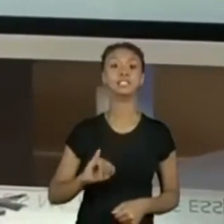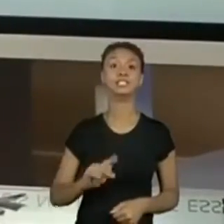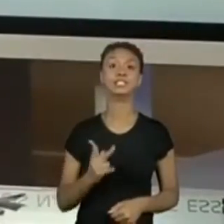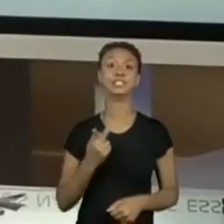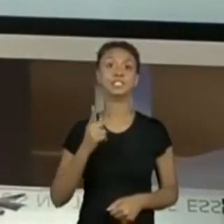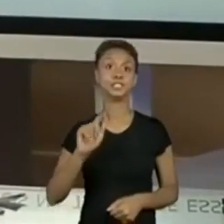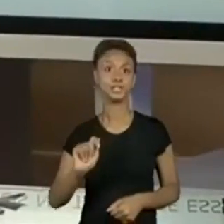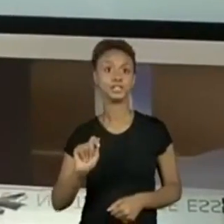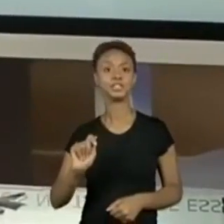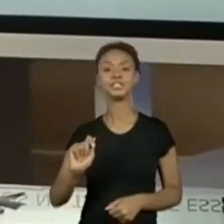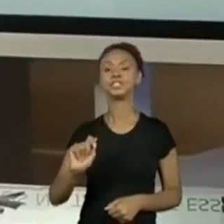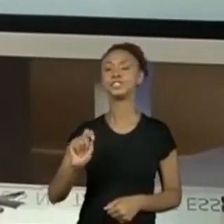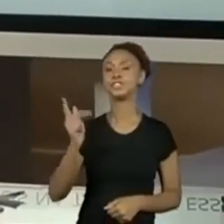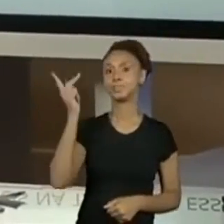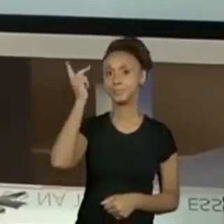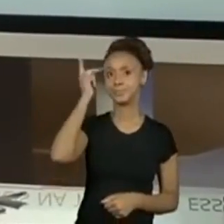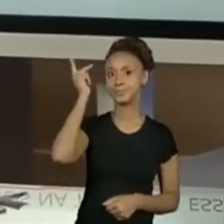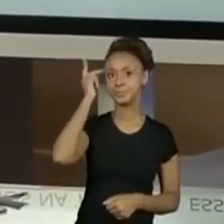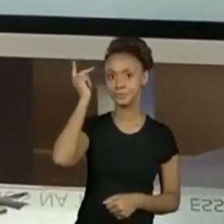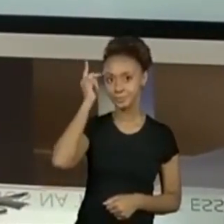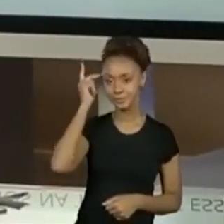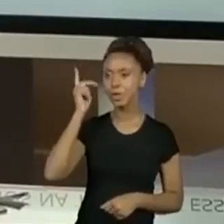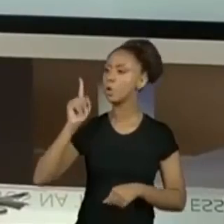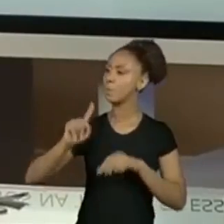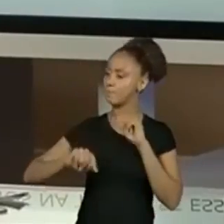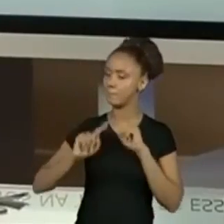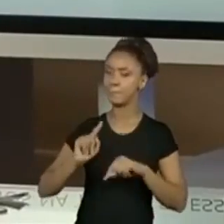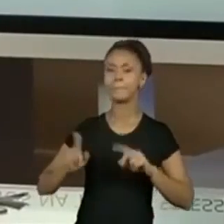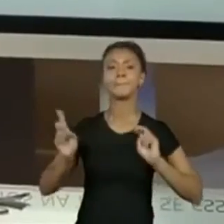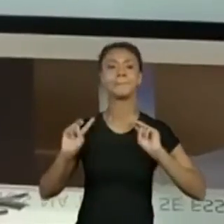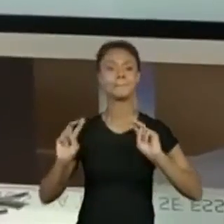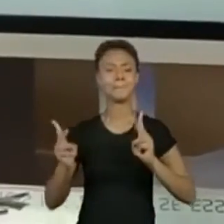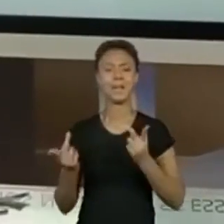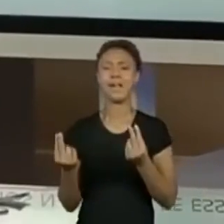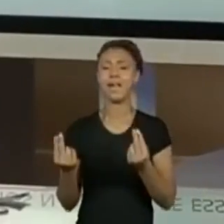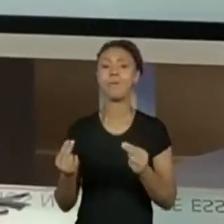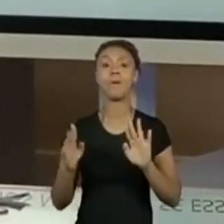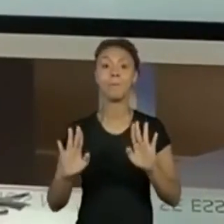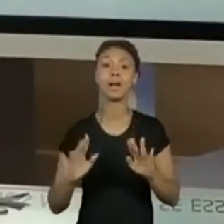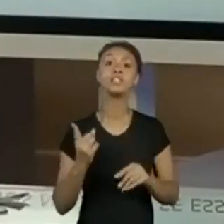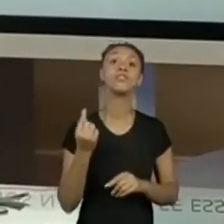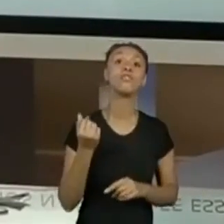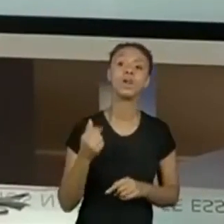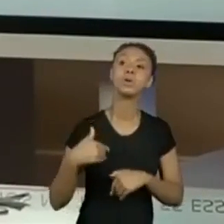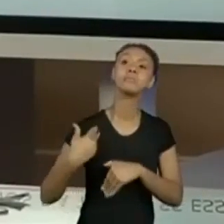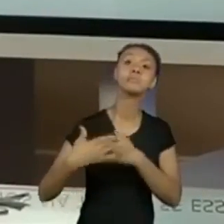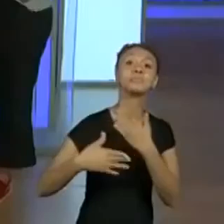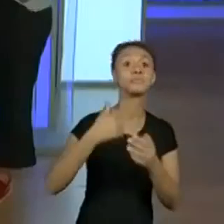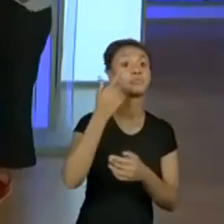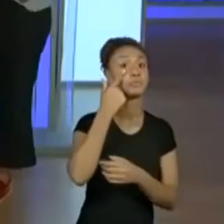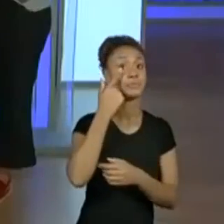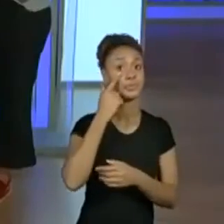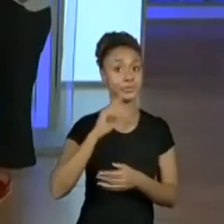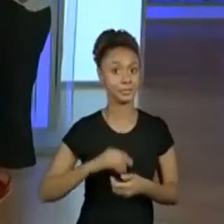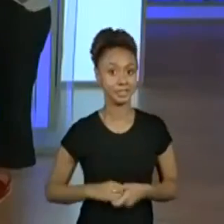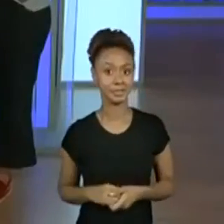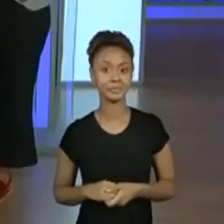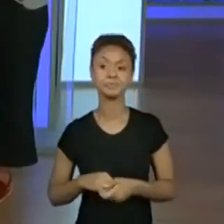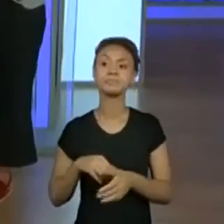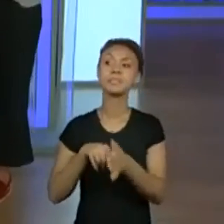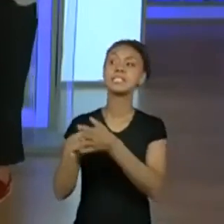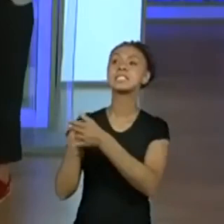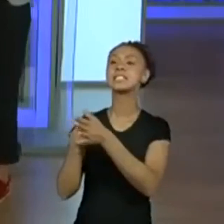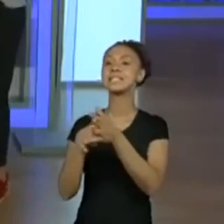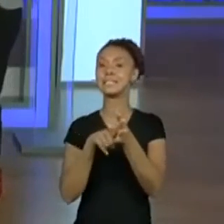os mesmos produtos. Os valores nós vamos descobrir aí ao longo das nossas compras, tá bom? Da nossa